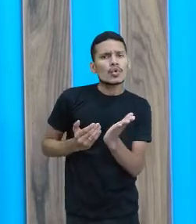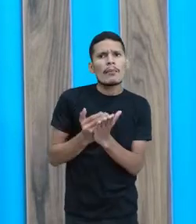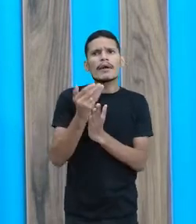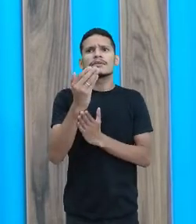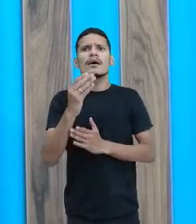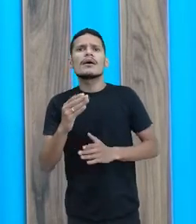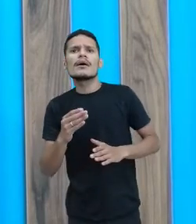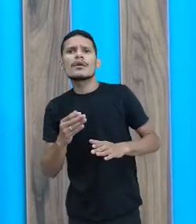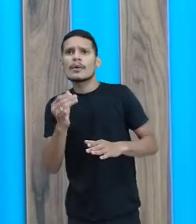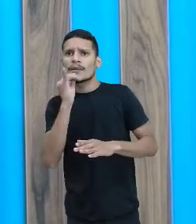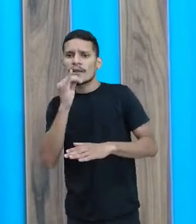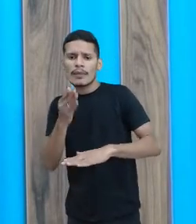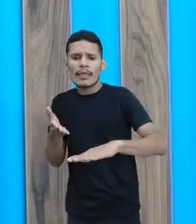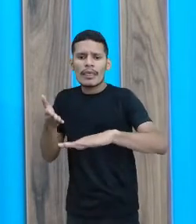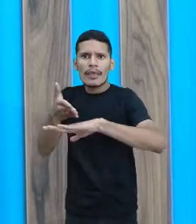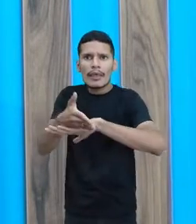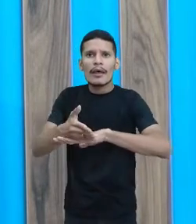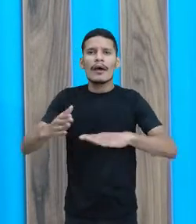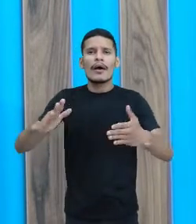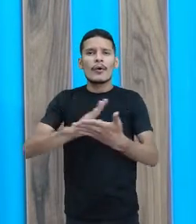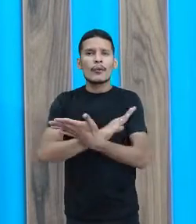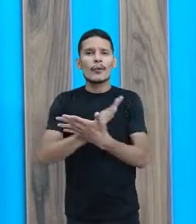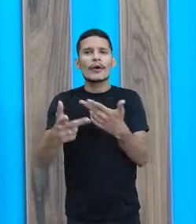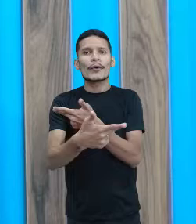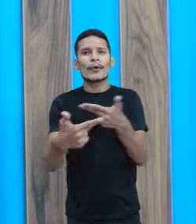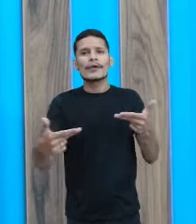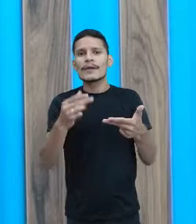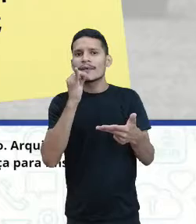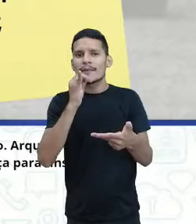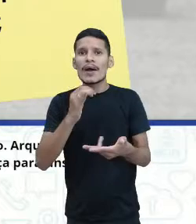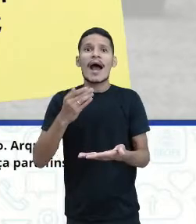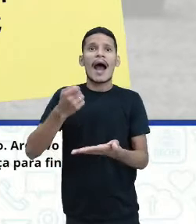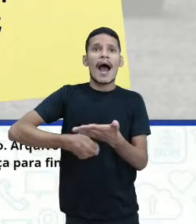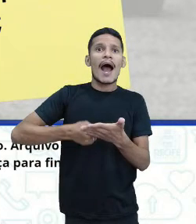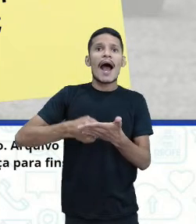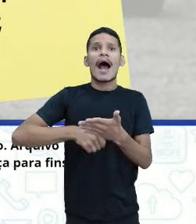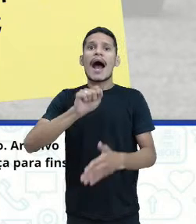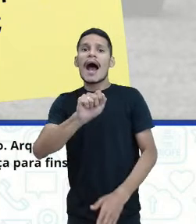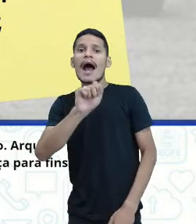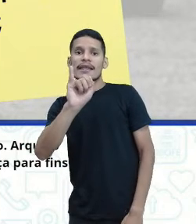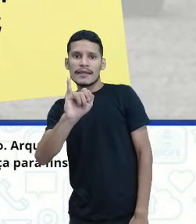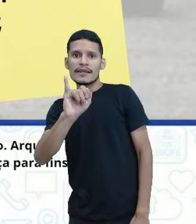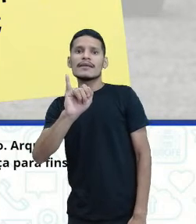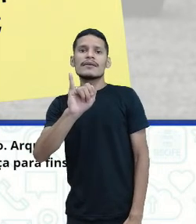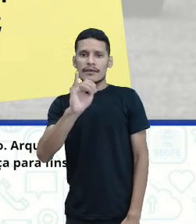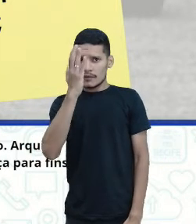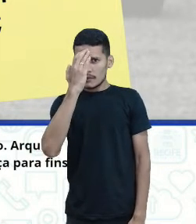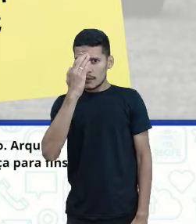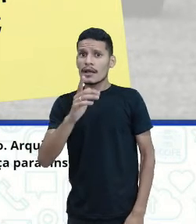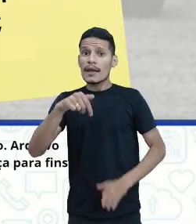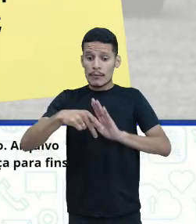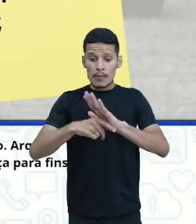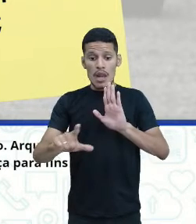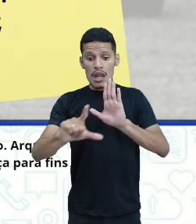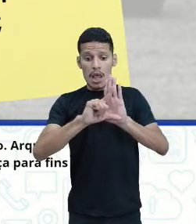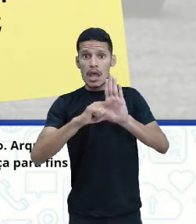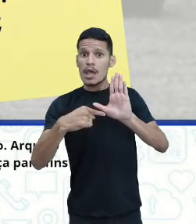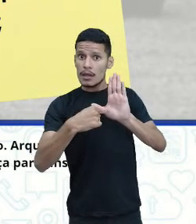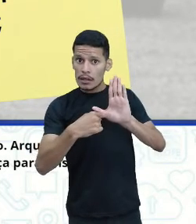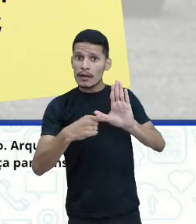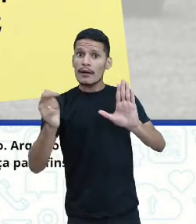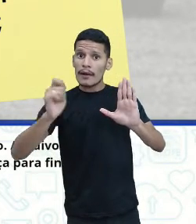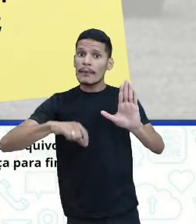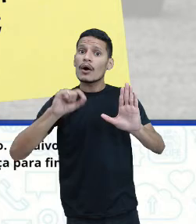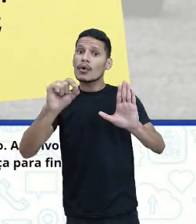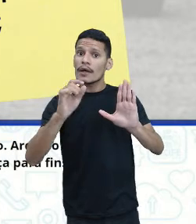a atuar, né, com alguns, o que a gente chama de atos institucionais. São atos que vão ter uma força de lei e que de algum